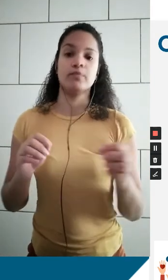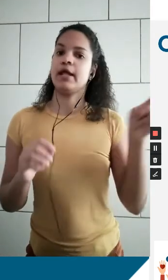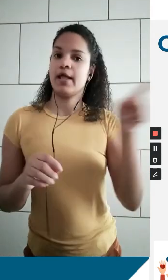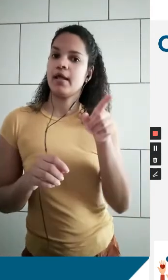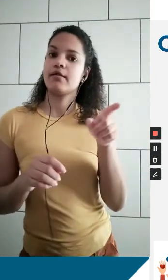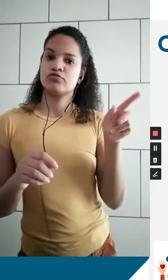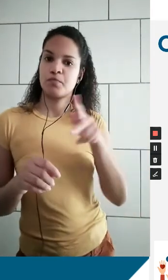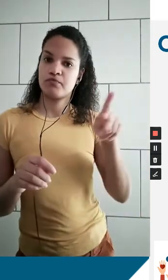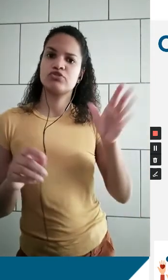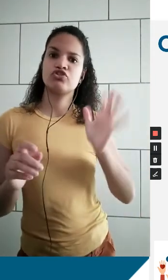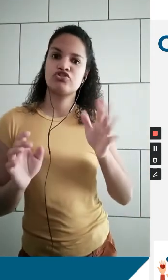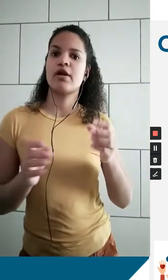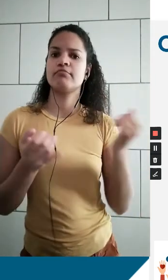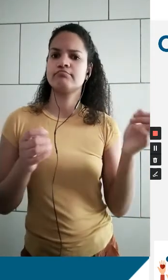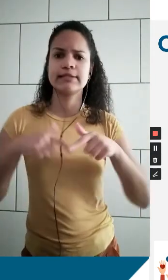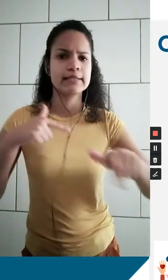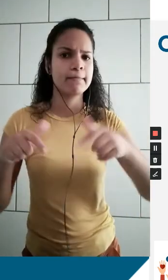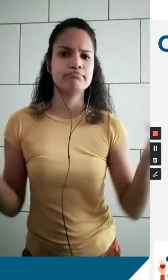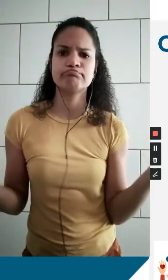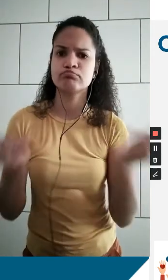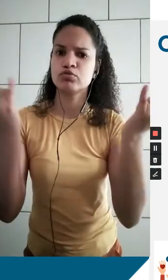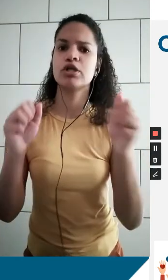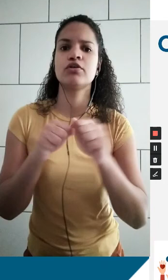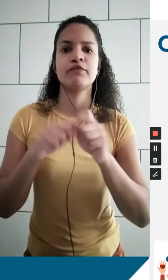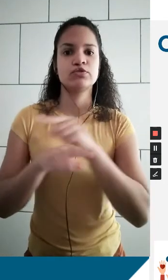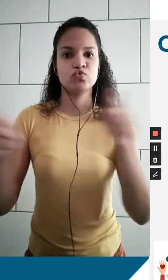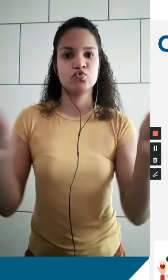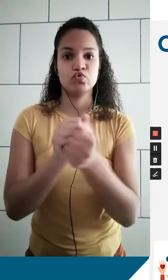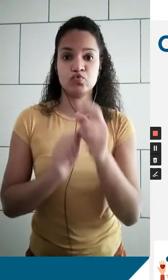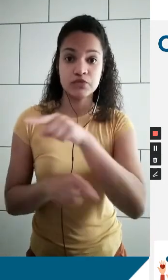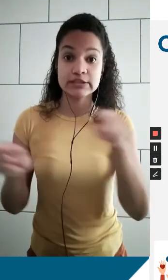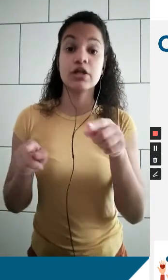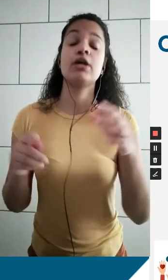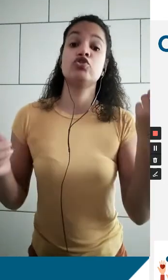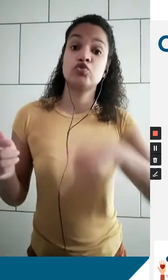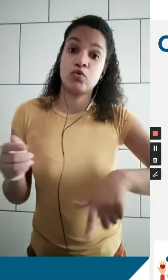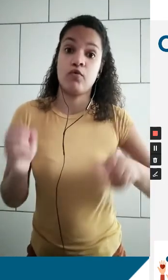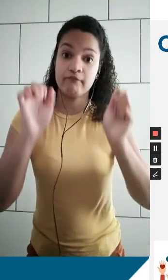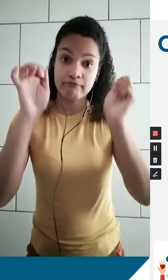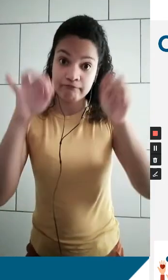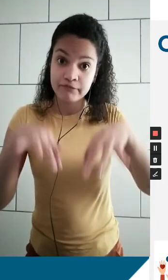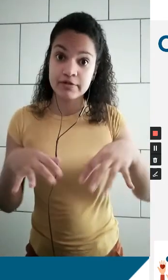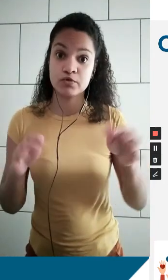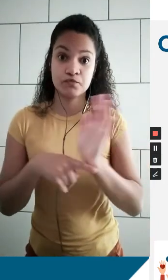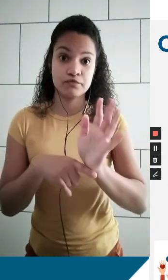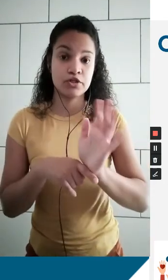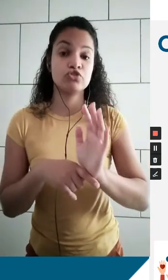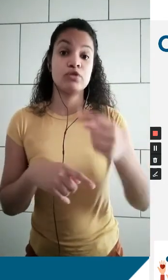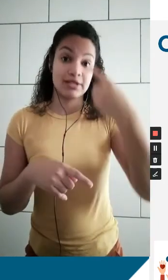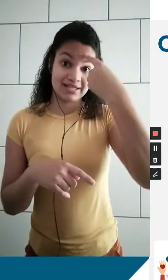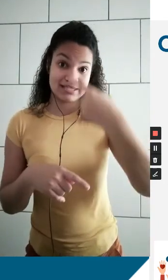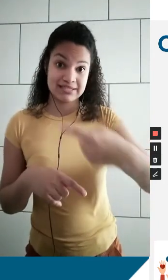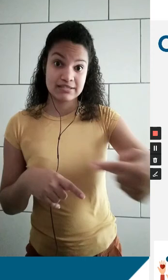trabalho importante que os mediadores vêm fazendo com vocês. Estamos encerrando mais uma vez esse vídeo desta semana